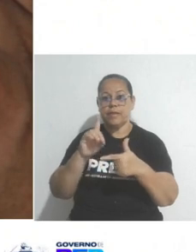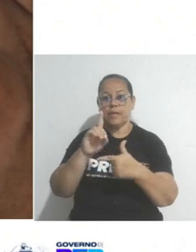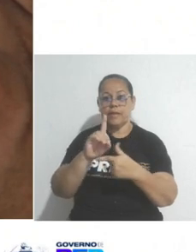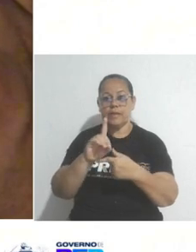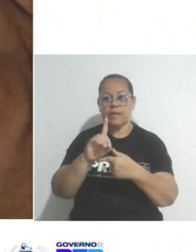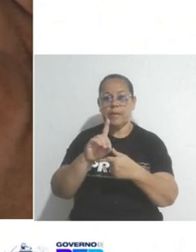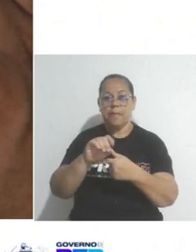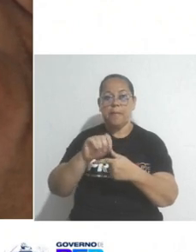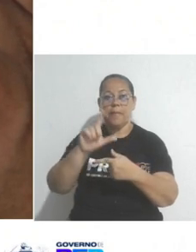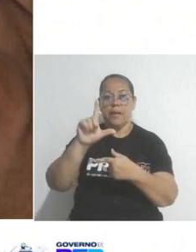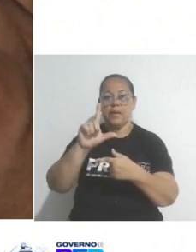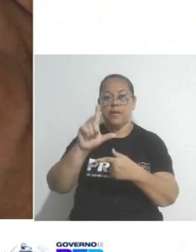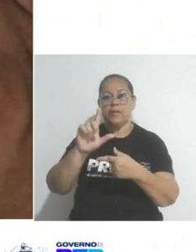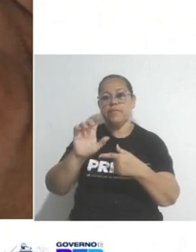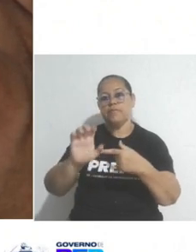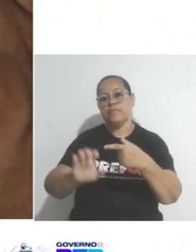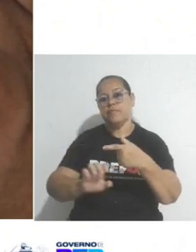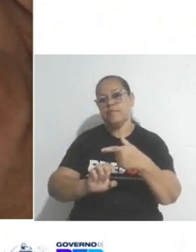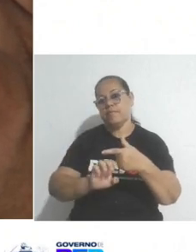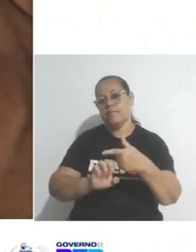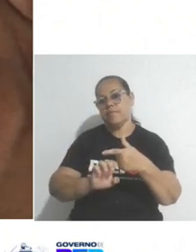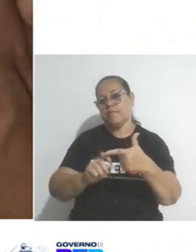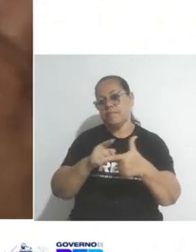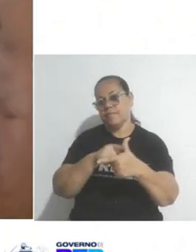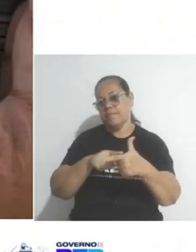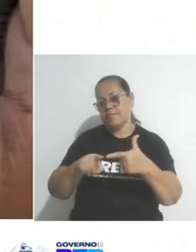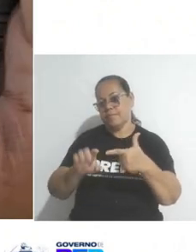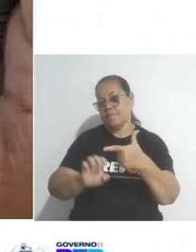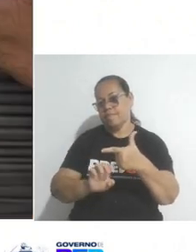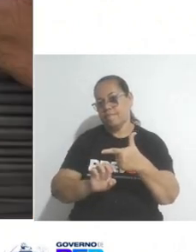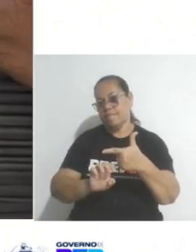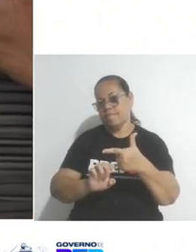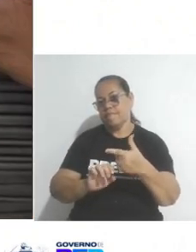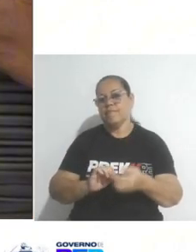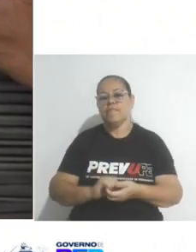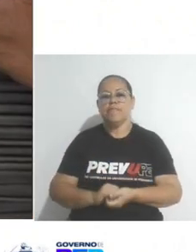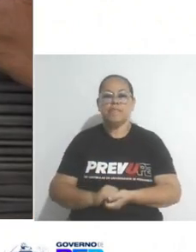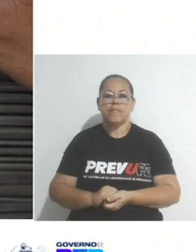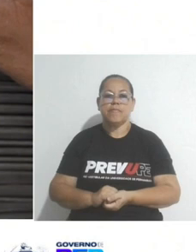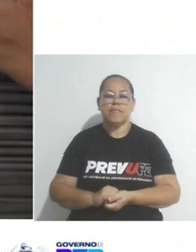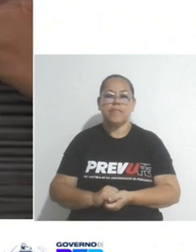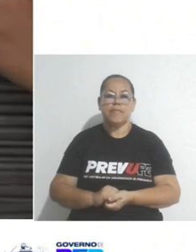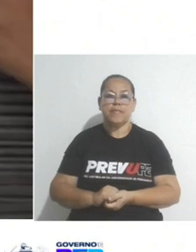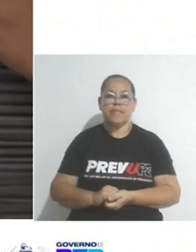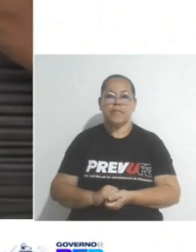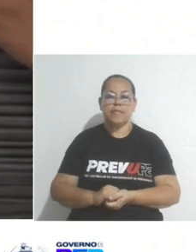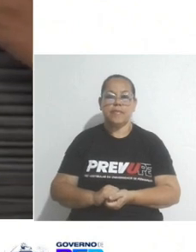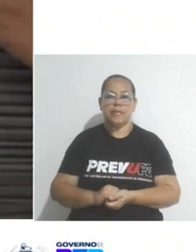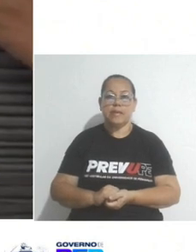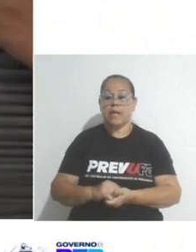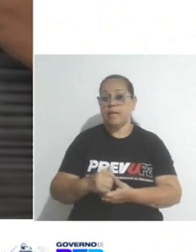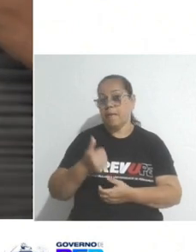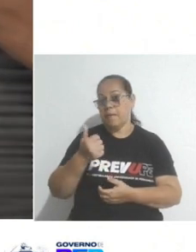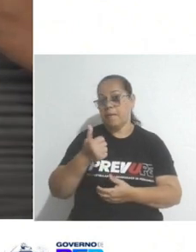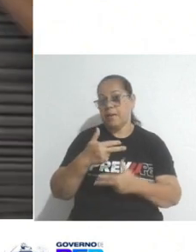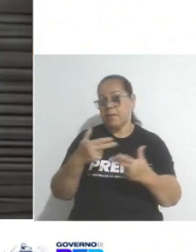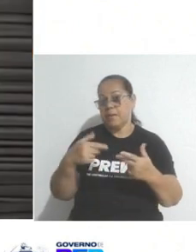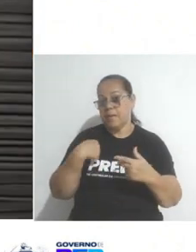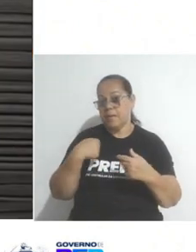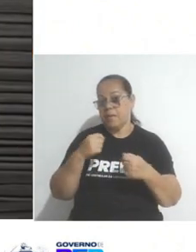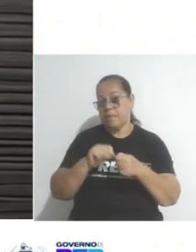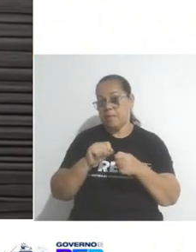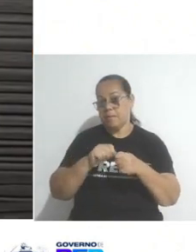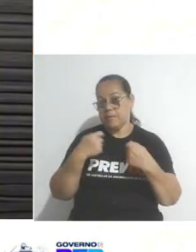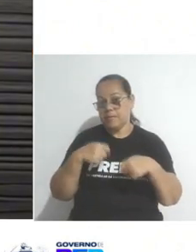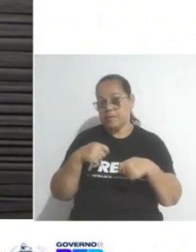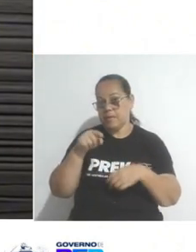dividido pela escala a primeira coisa que é preciso que a gente faça e